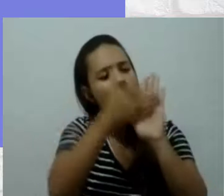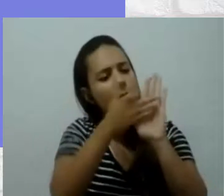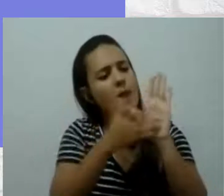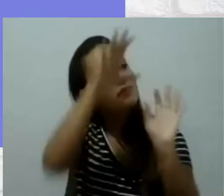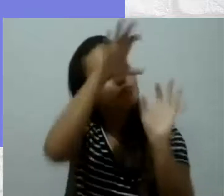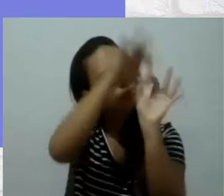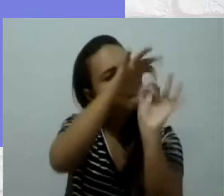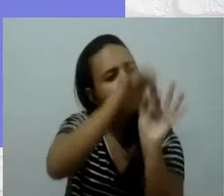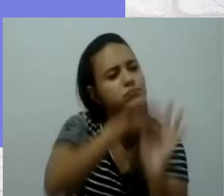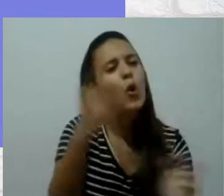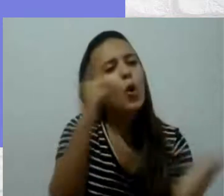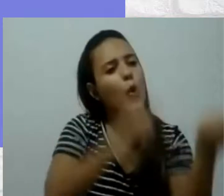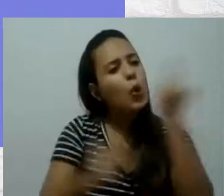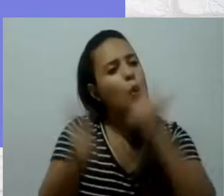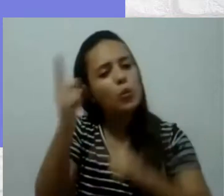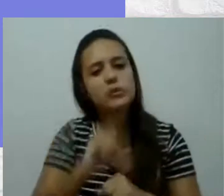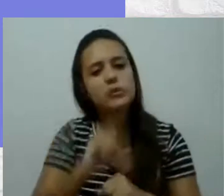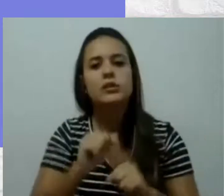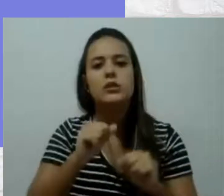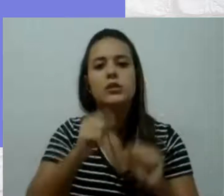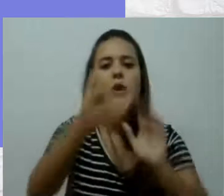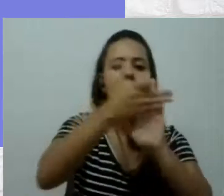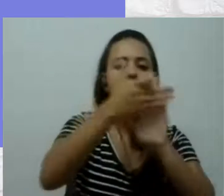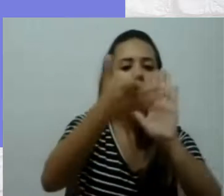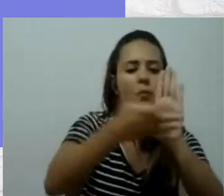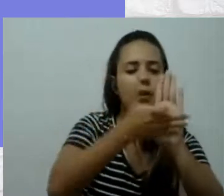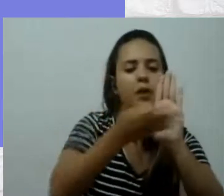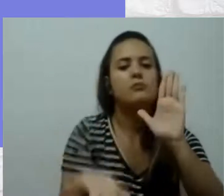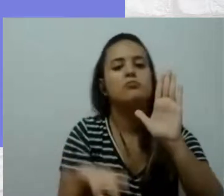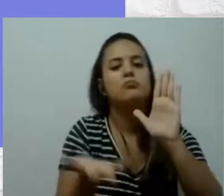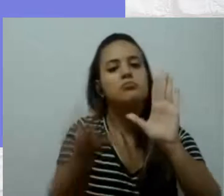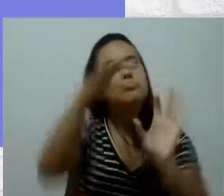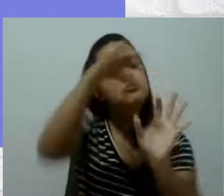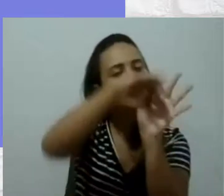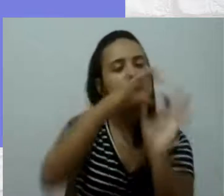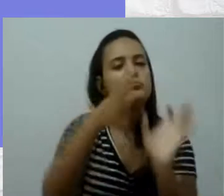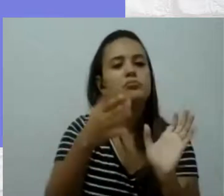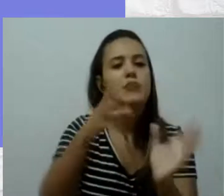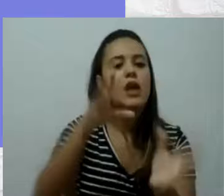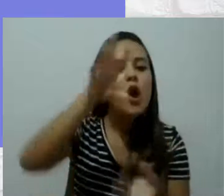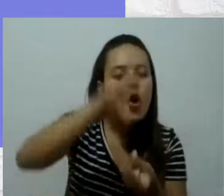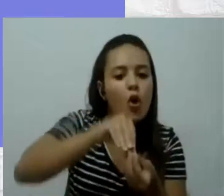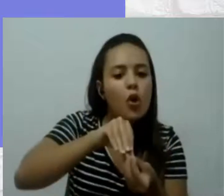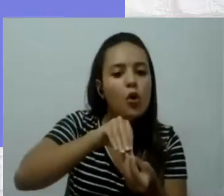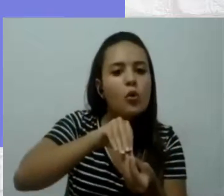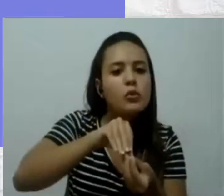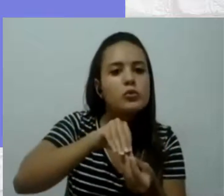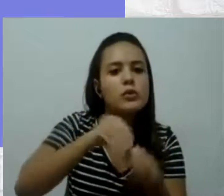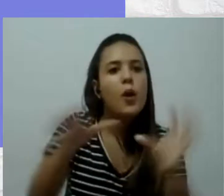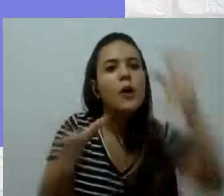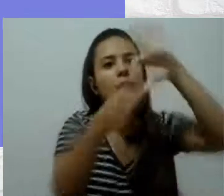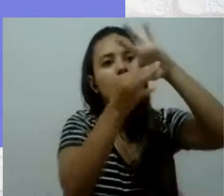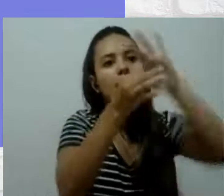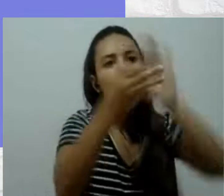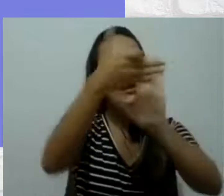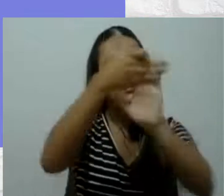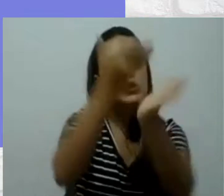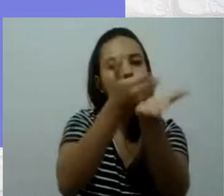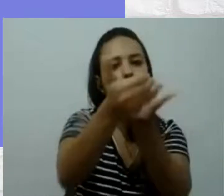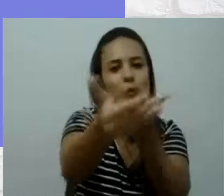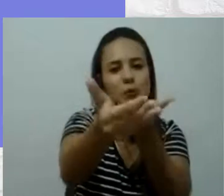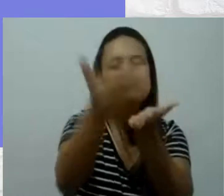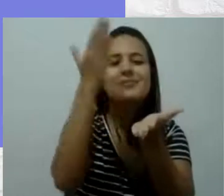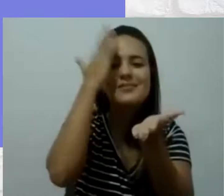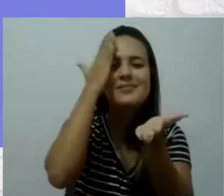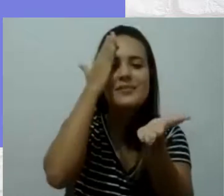juntar a sua redação, você soube ligar o primeiro parágrafo com o segundo, você soube ligar a sua introdução com o seu desenvolvimento. Então, é